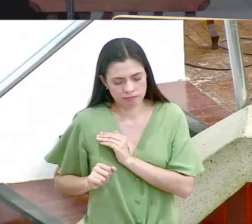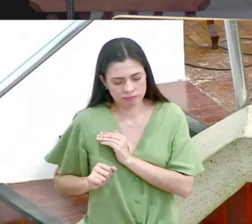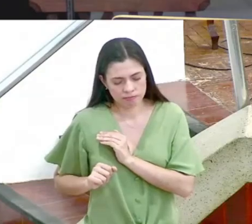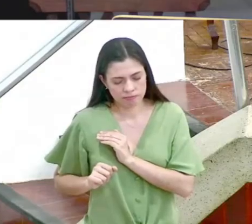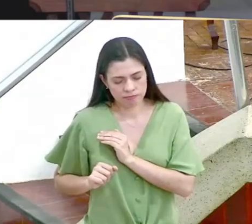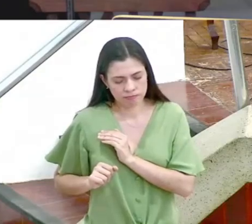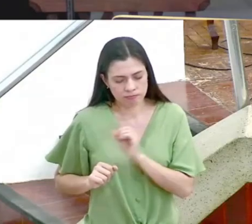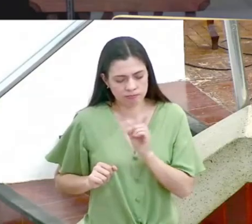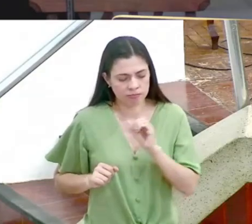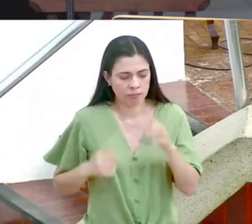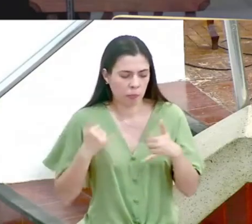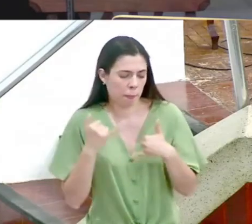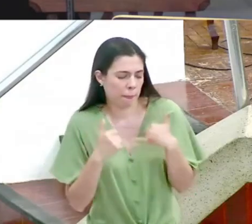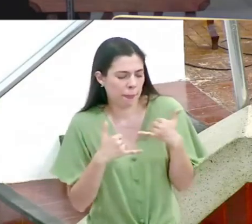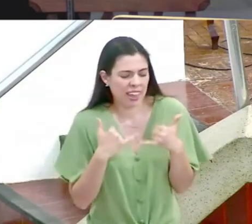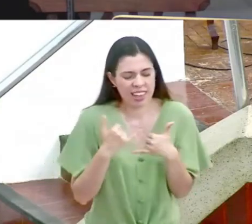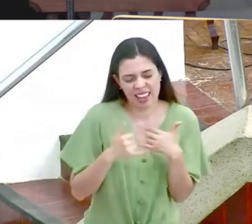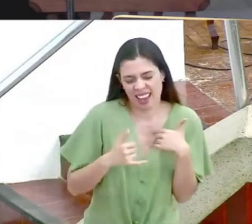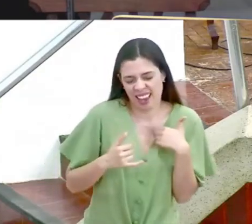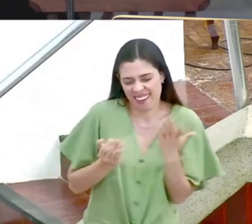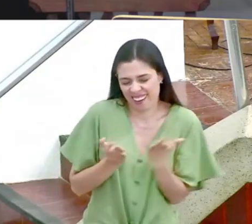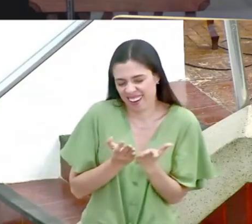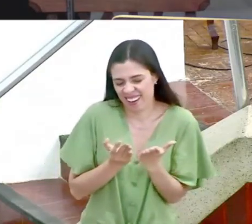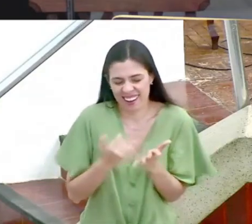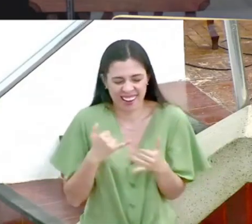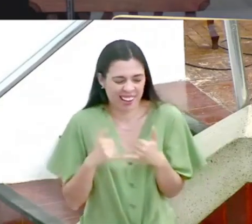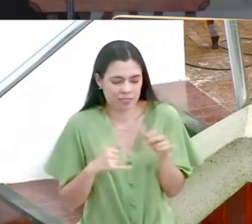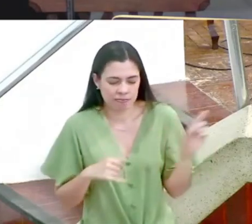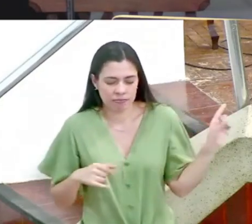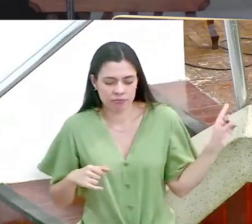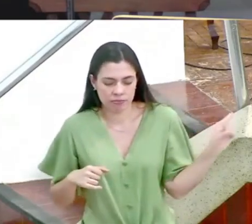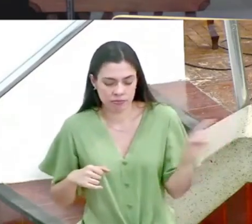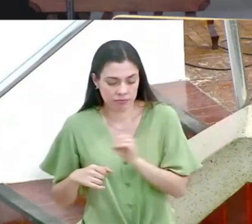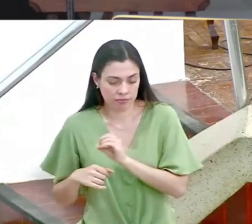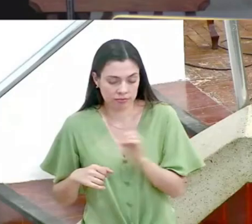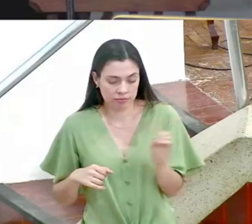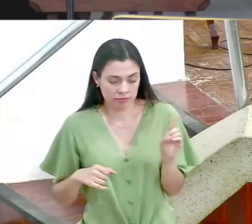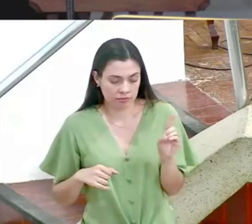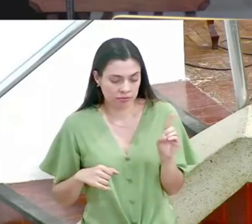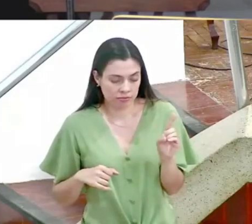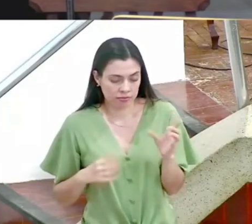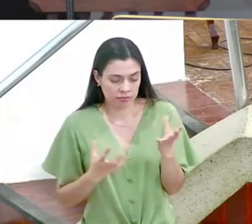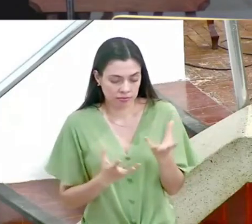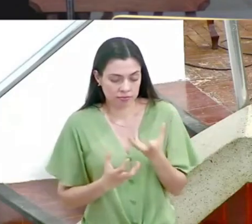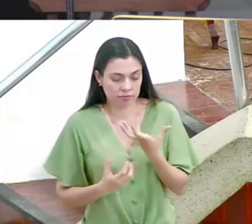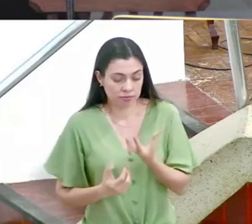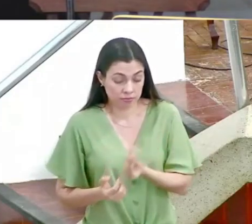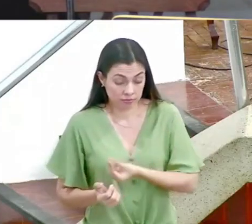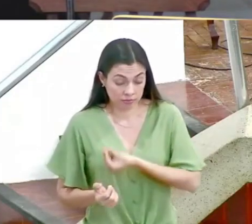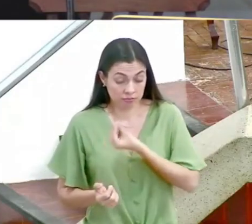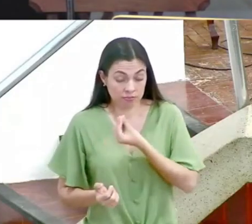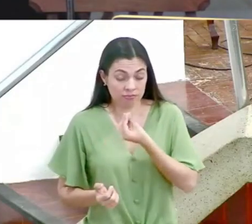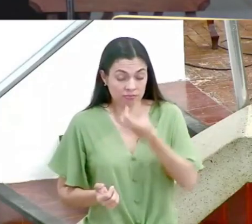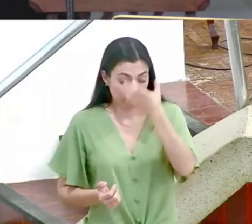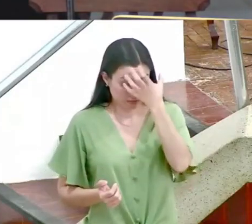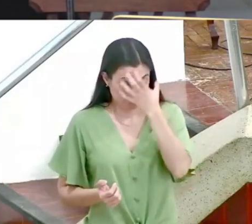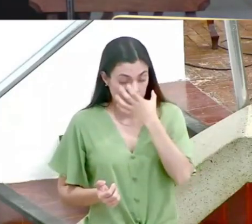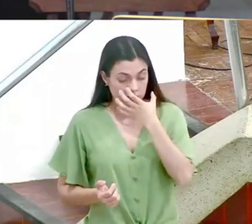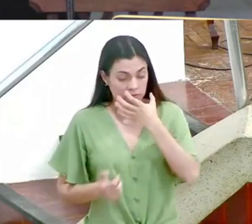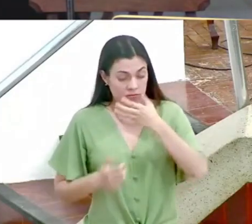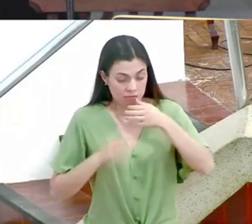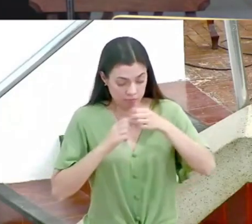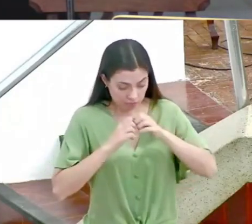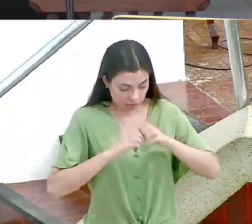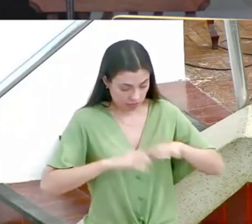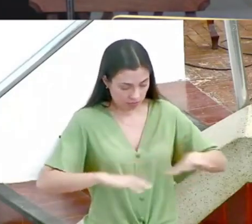brincar de evangelho nós queremos levar esta mensagem por onde quer que